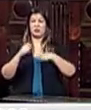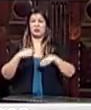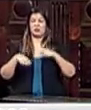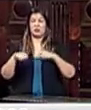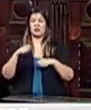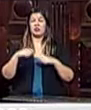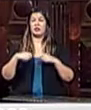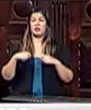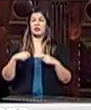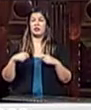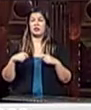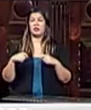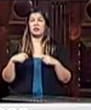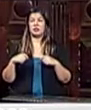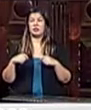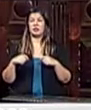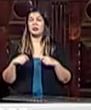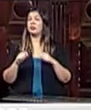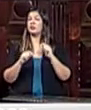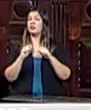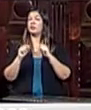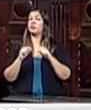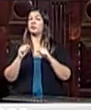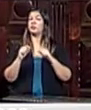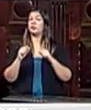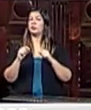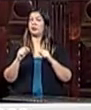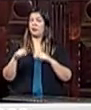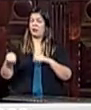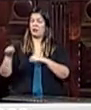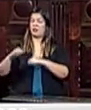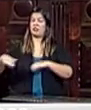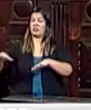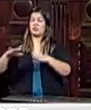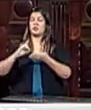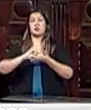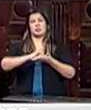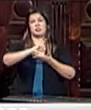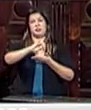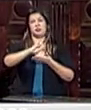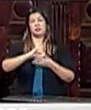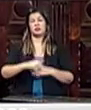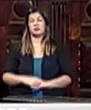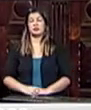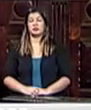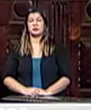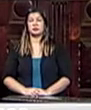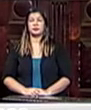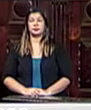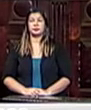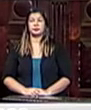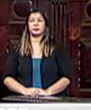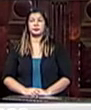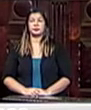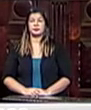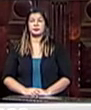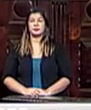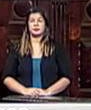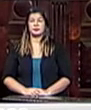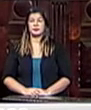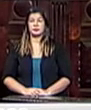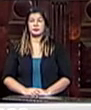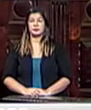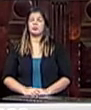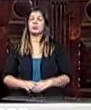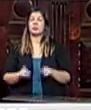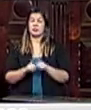para as chamadas nações inimigas, e acelerou um processo